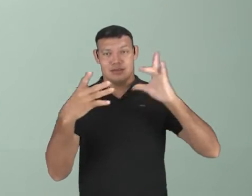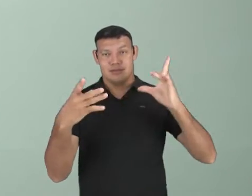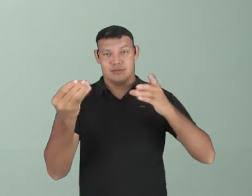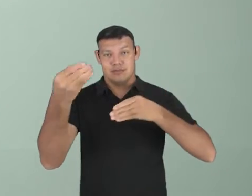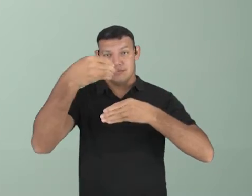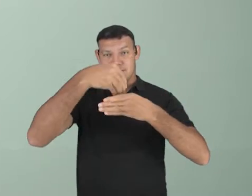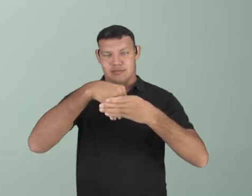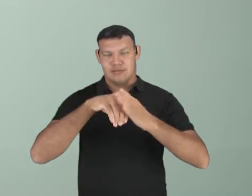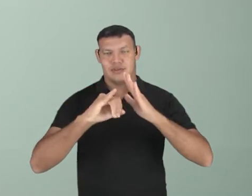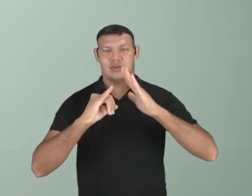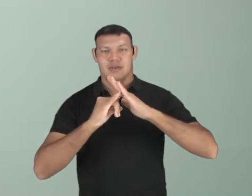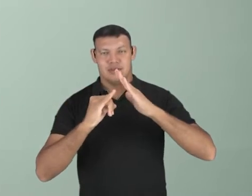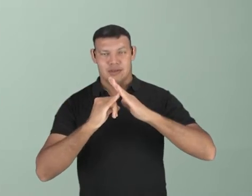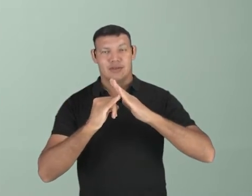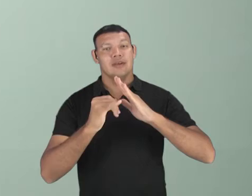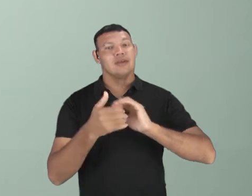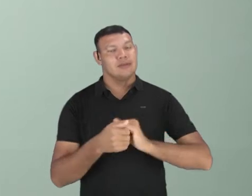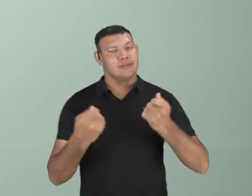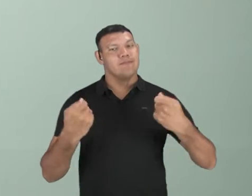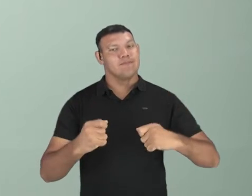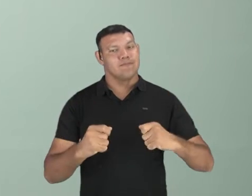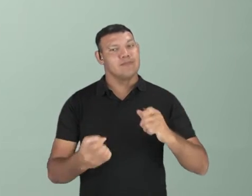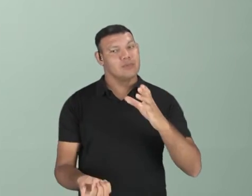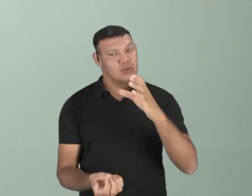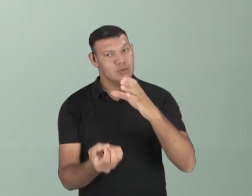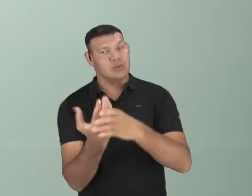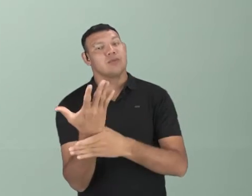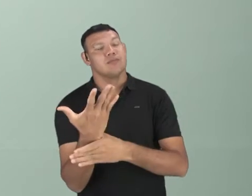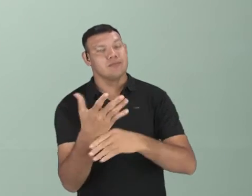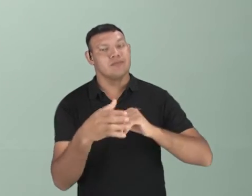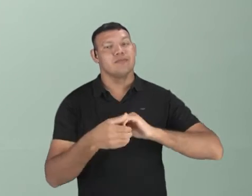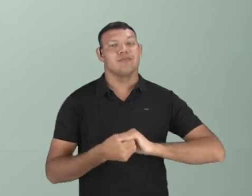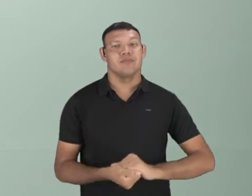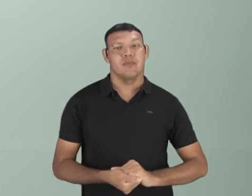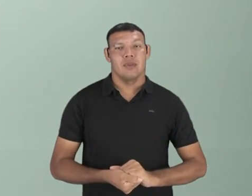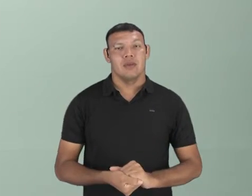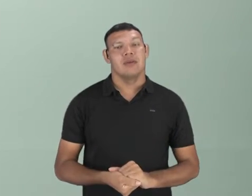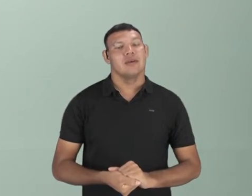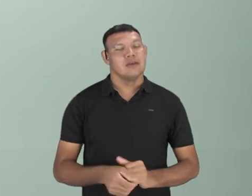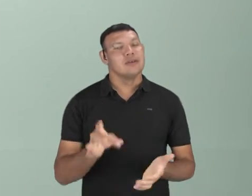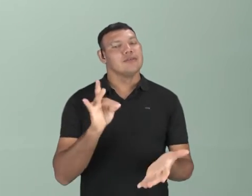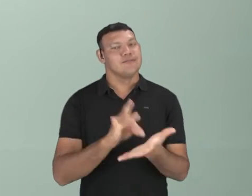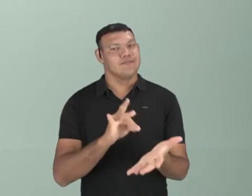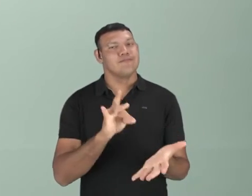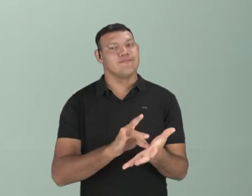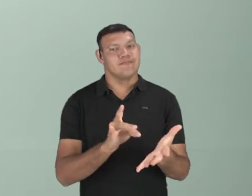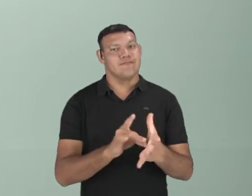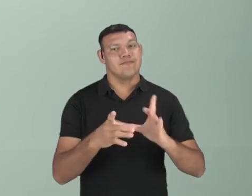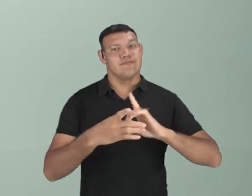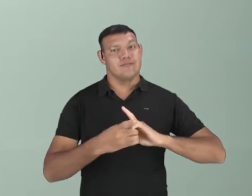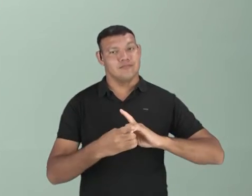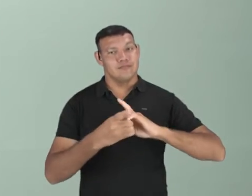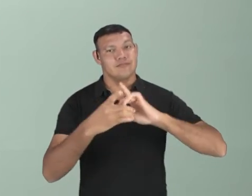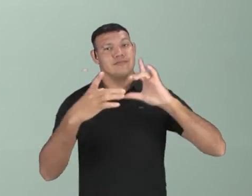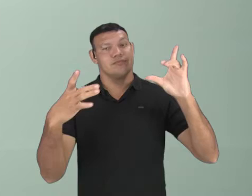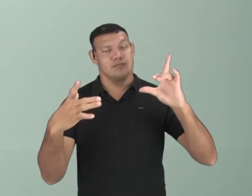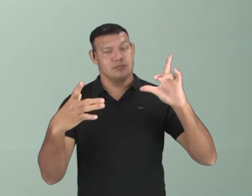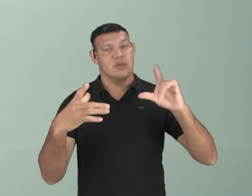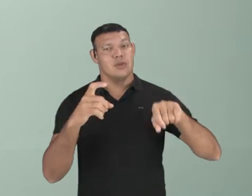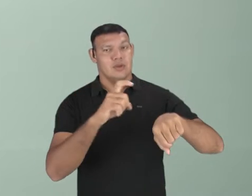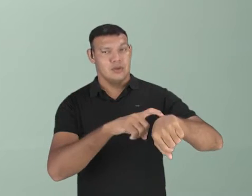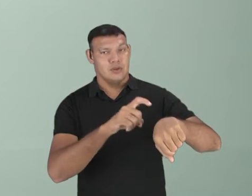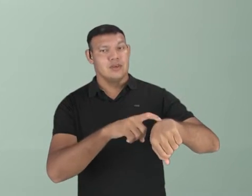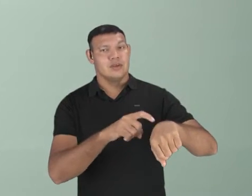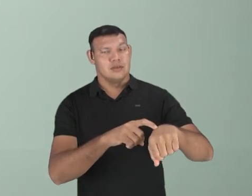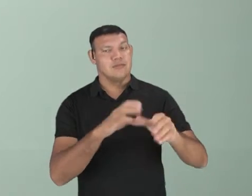essas instituições que precisam existir para que, de fato, esse regime democrático ele seja